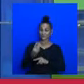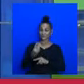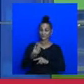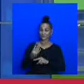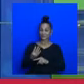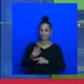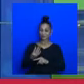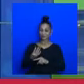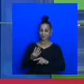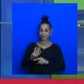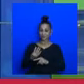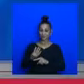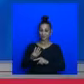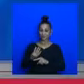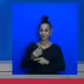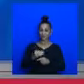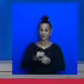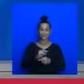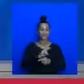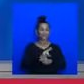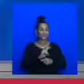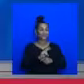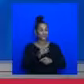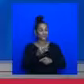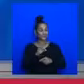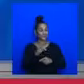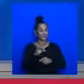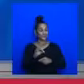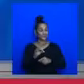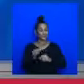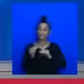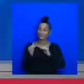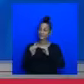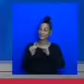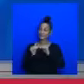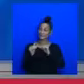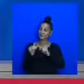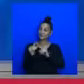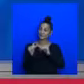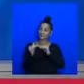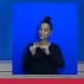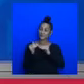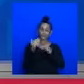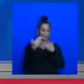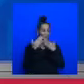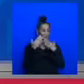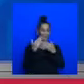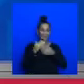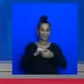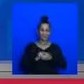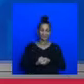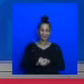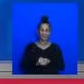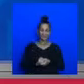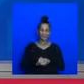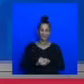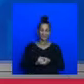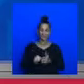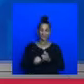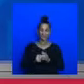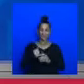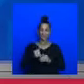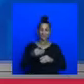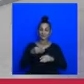37 e 34. Auditoras, confirmam? Sim, confirmo. Sim, confirma. Obrigado. Bem,